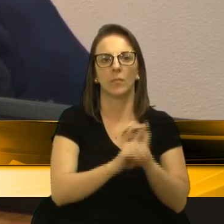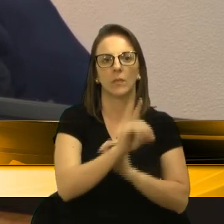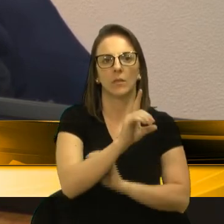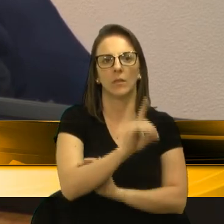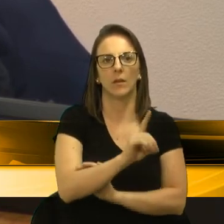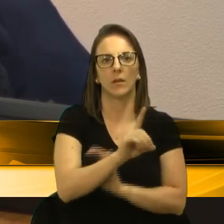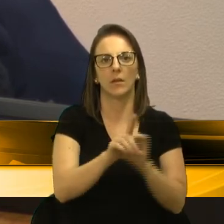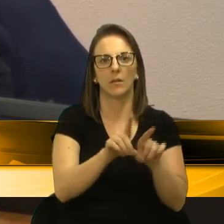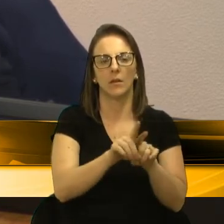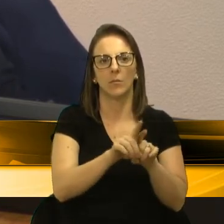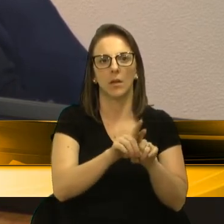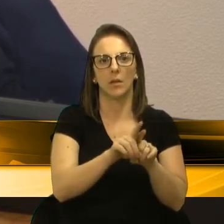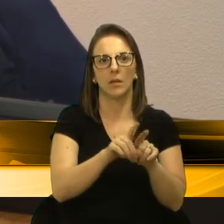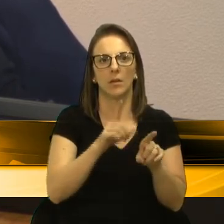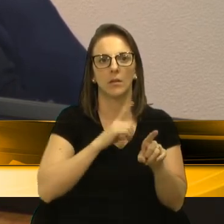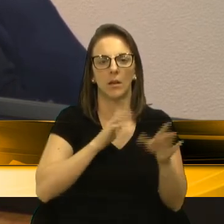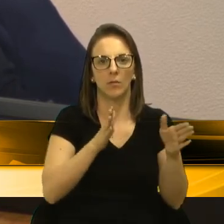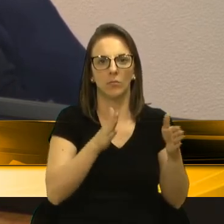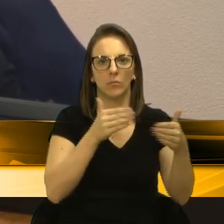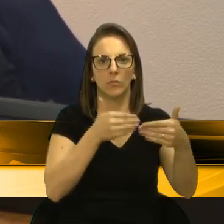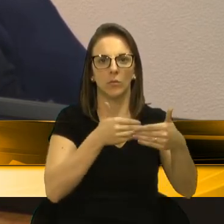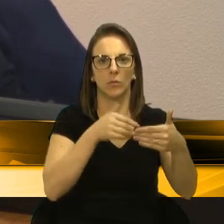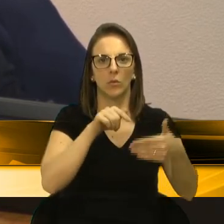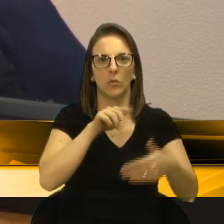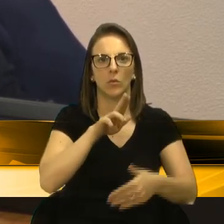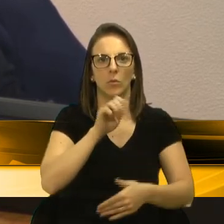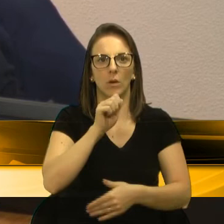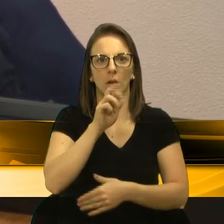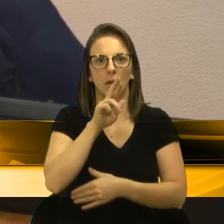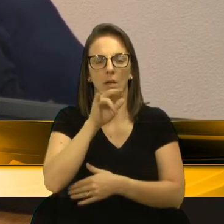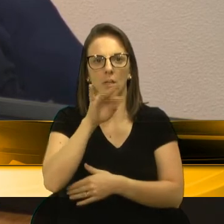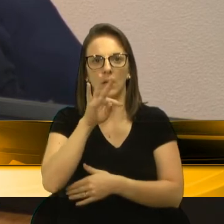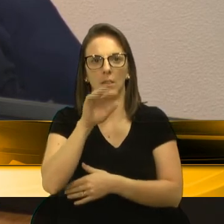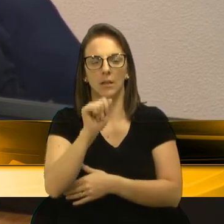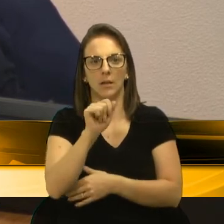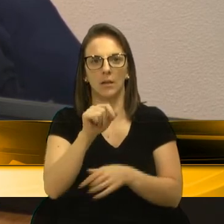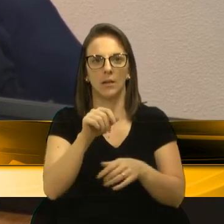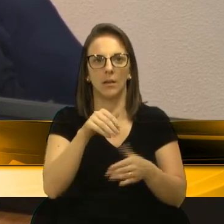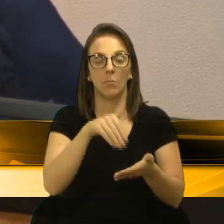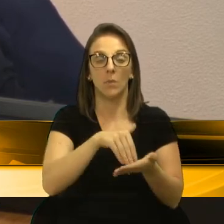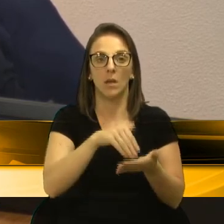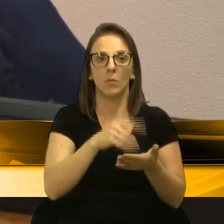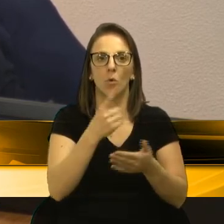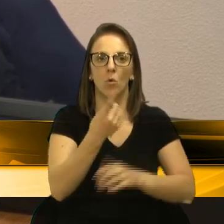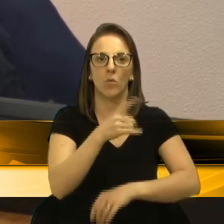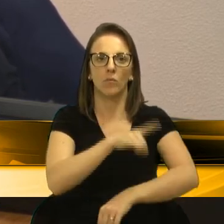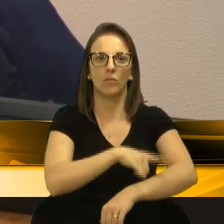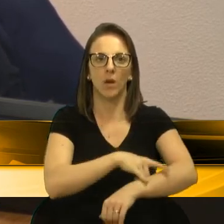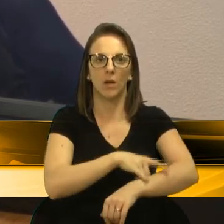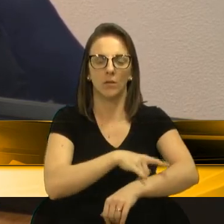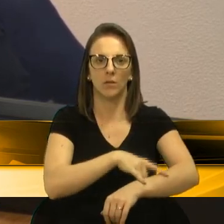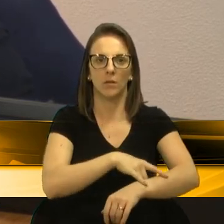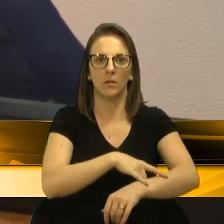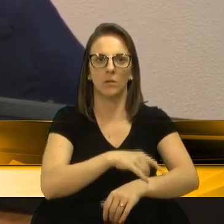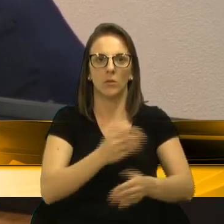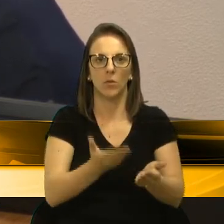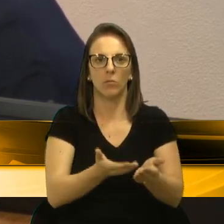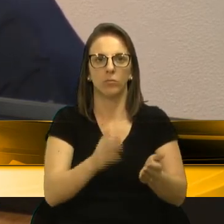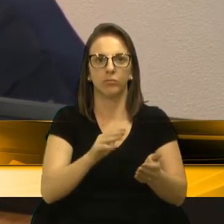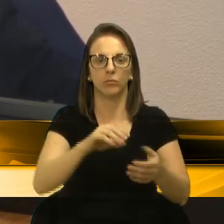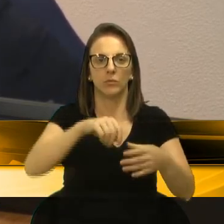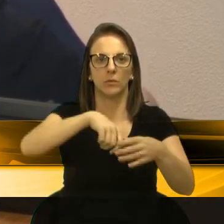De guarita e de pelo menos um sanitário contendo bacia e lavatório. E de muro de fecho, de acordo com as normas estabelecidas pela